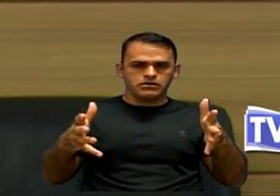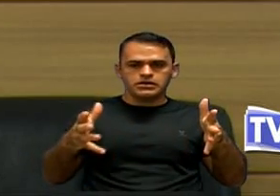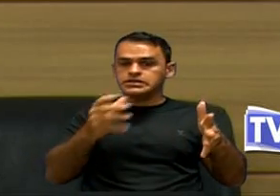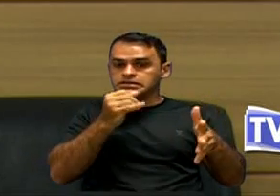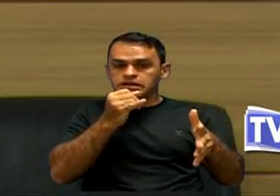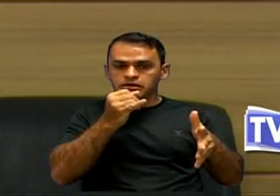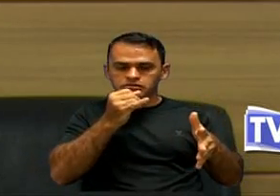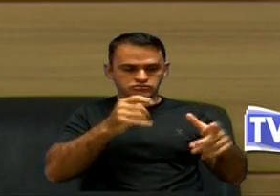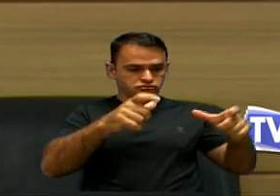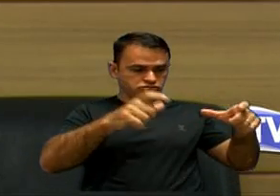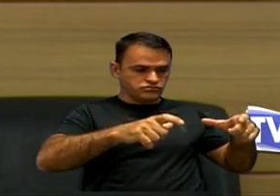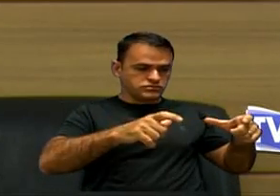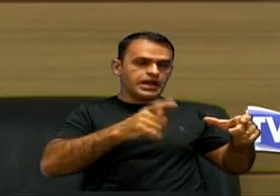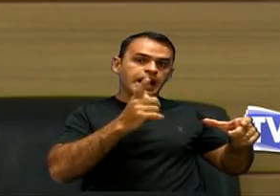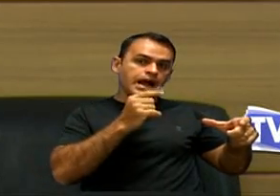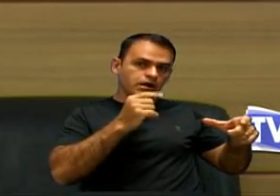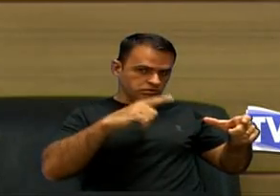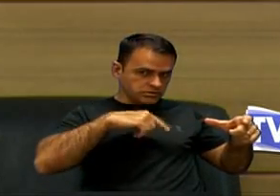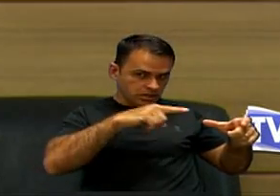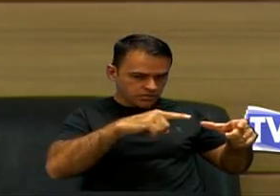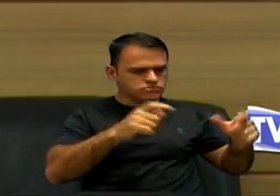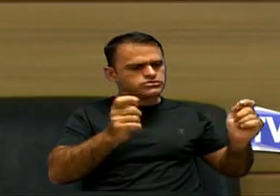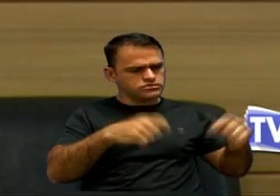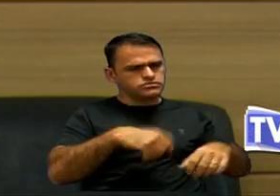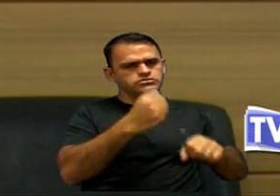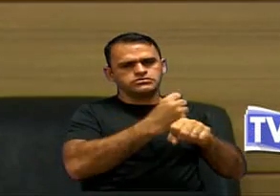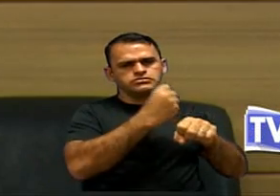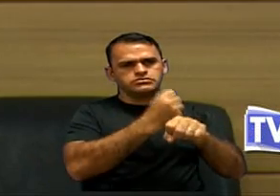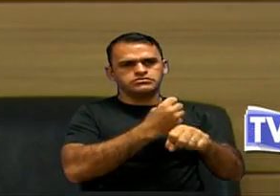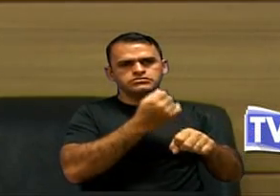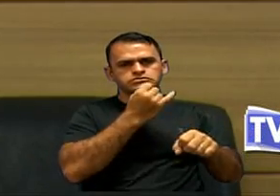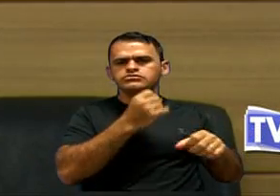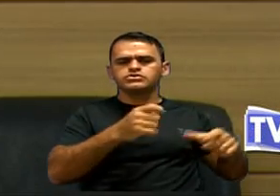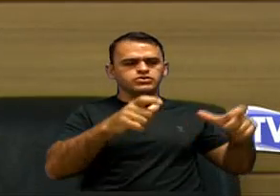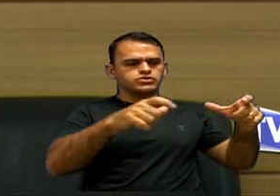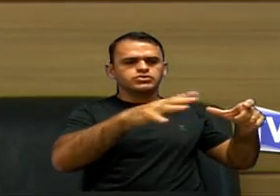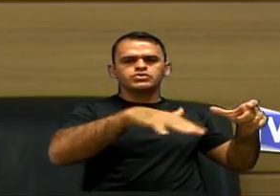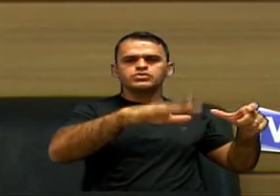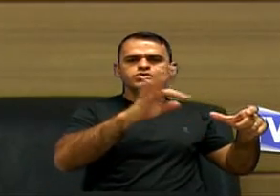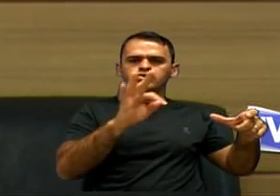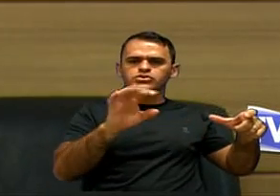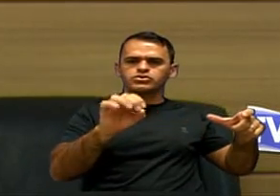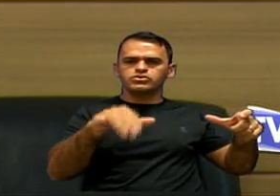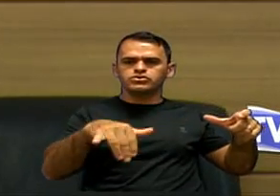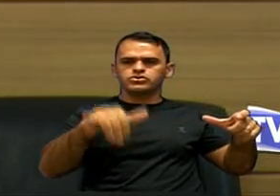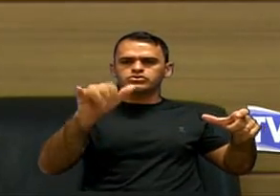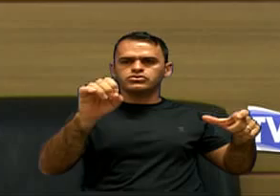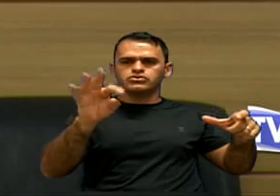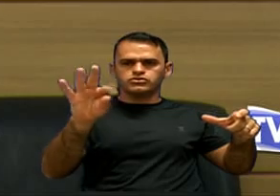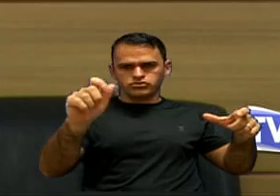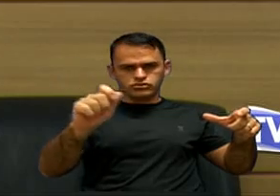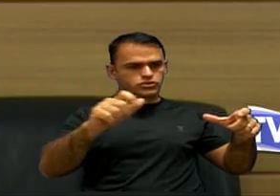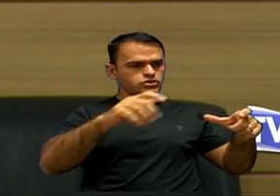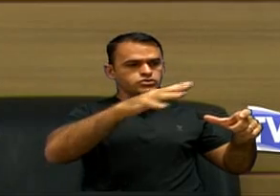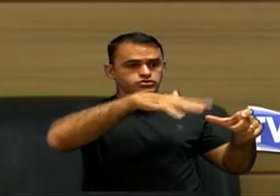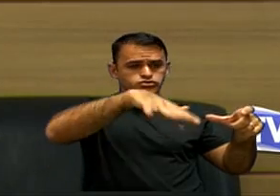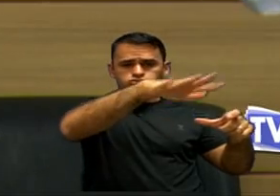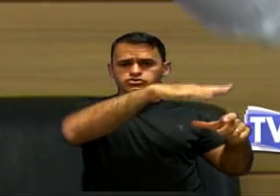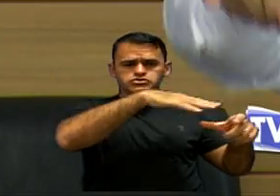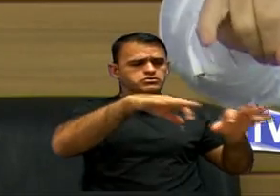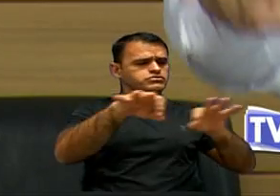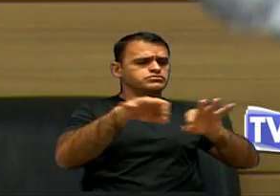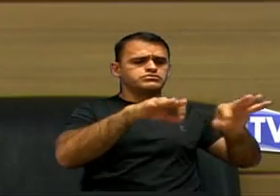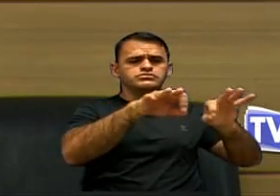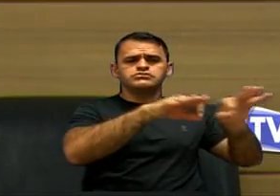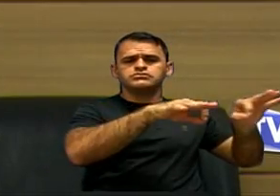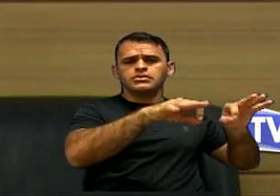água. Por exemplo, aquela região da Toyota... Já está tudo preparado para loteamento. Por